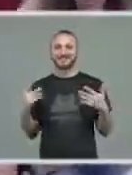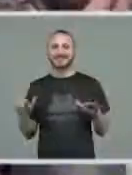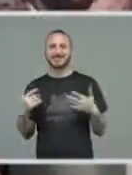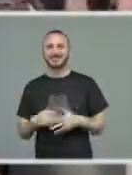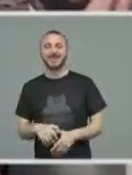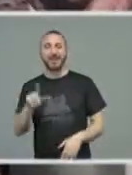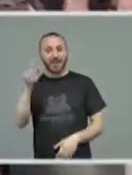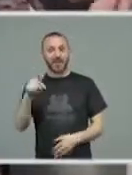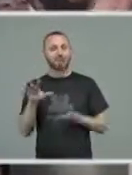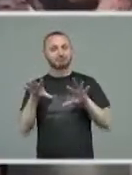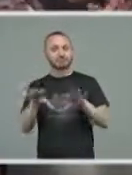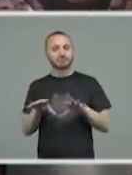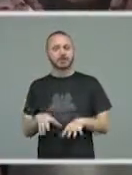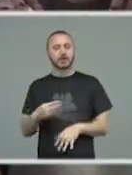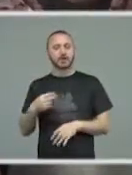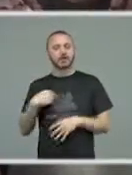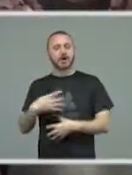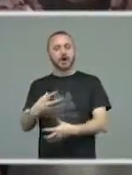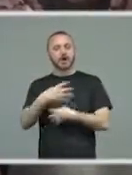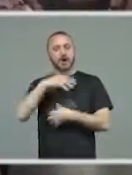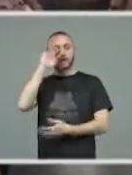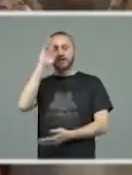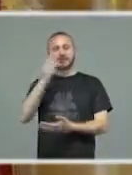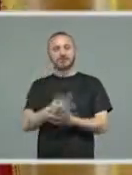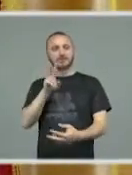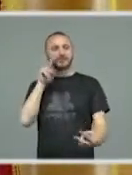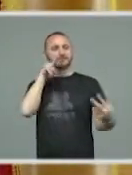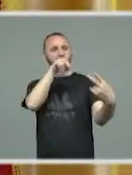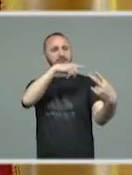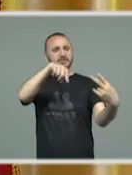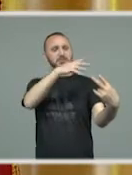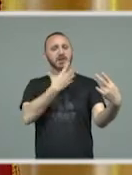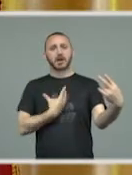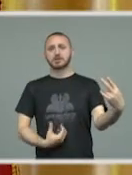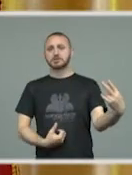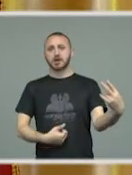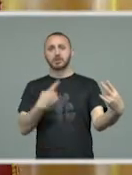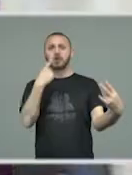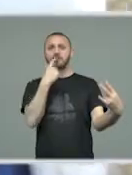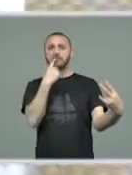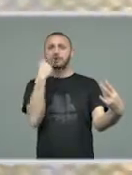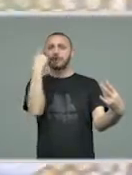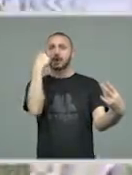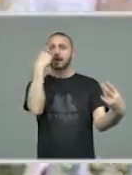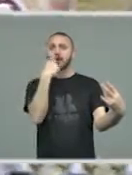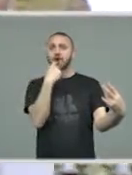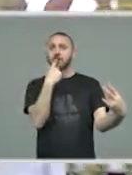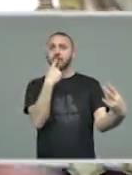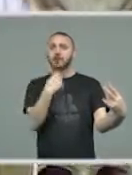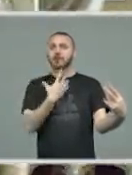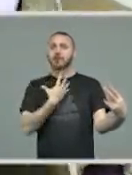É isso que me leva a ver nos olhos de vocês cansaço, olhos vermelhos de